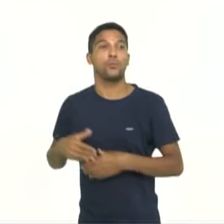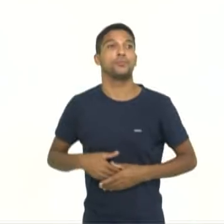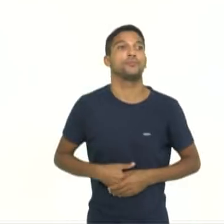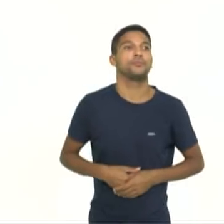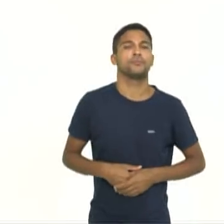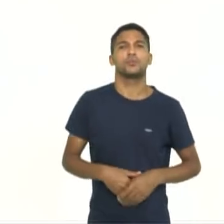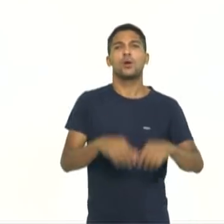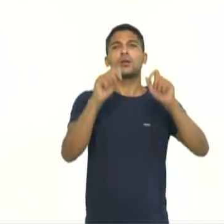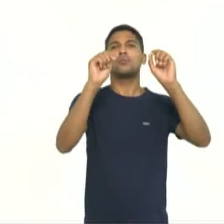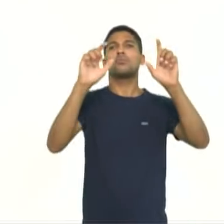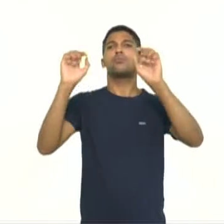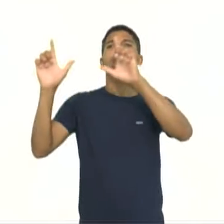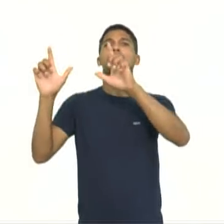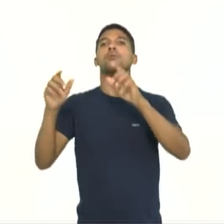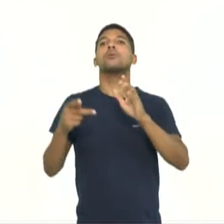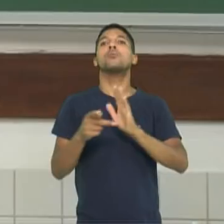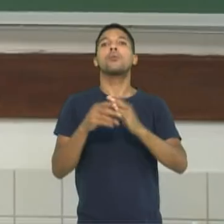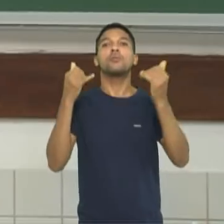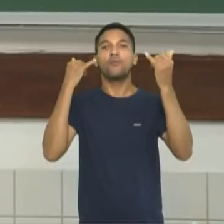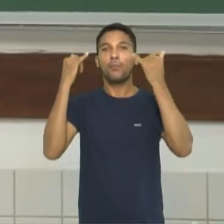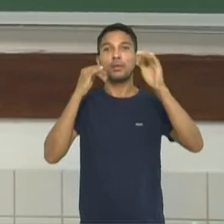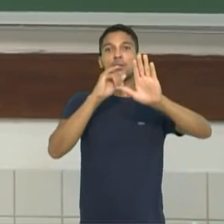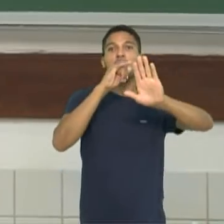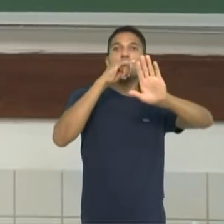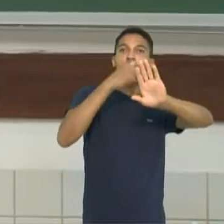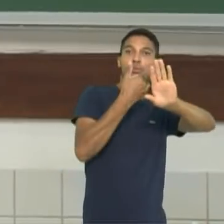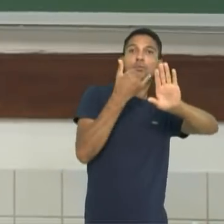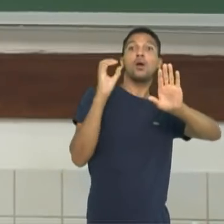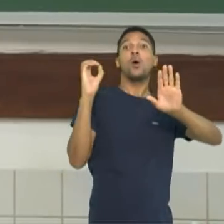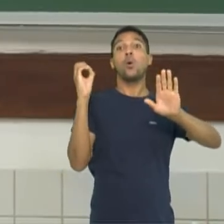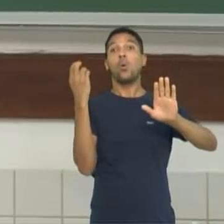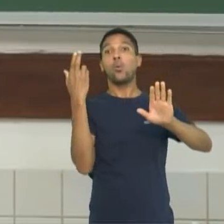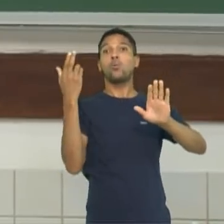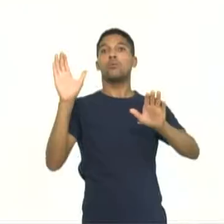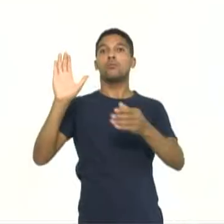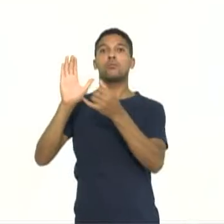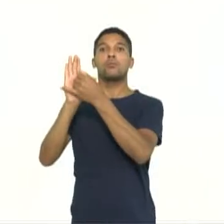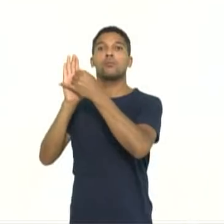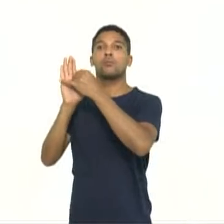é implícita ou explícita? Vou pedir para vocês justificarem a resposta.